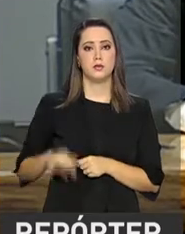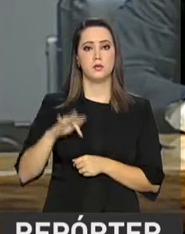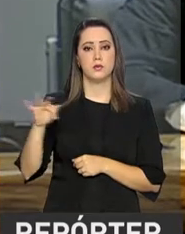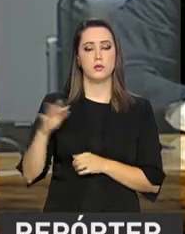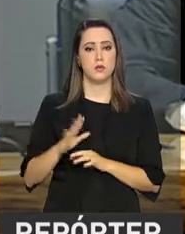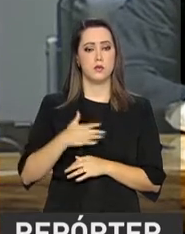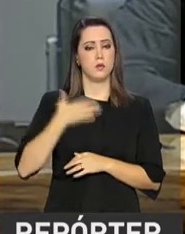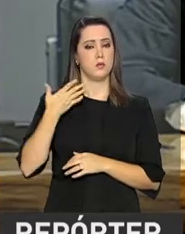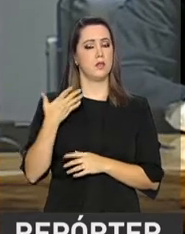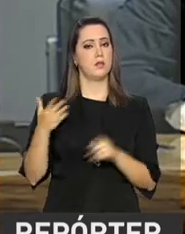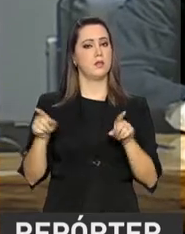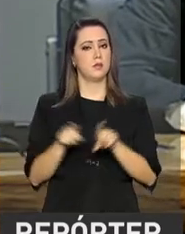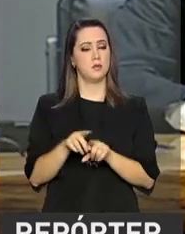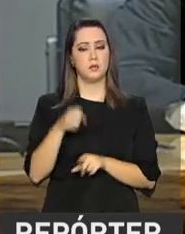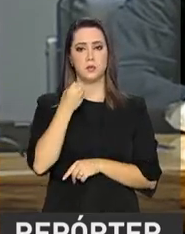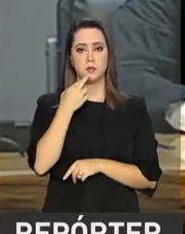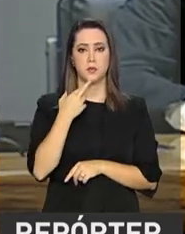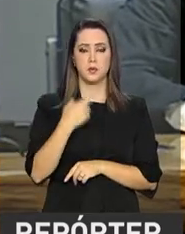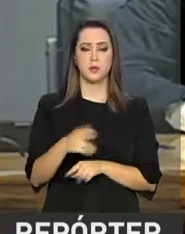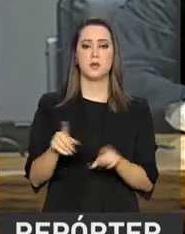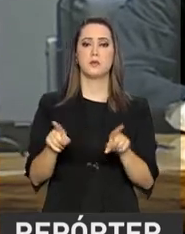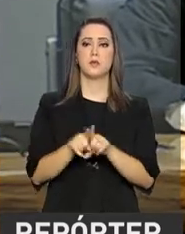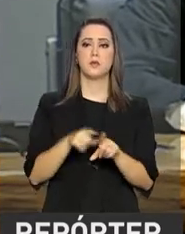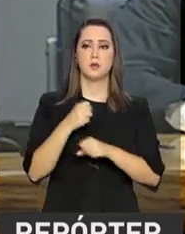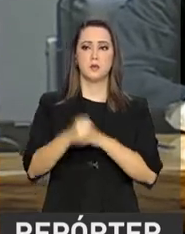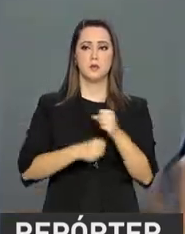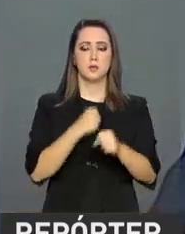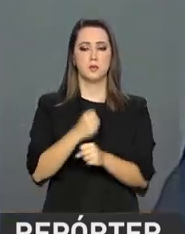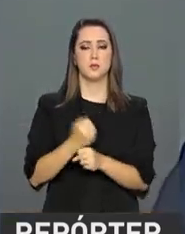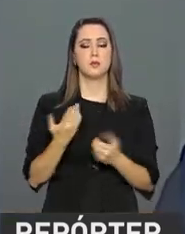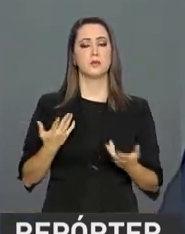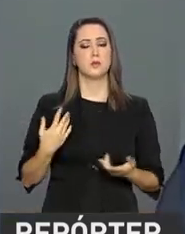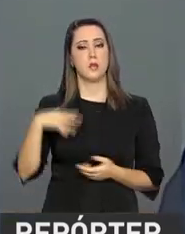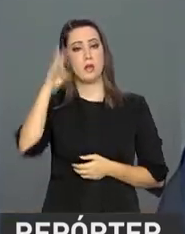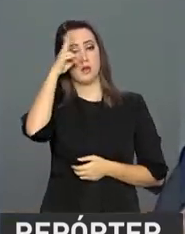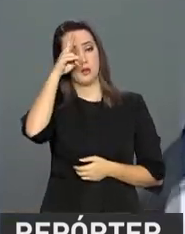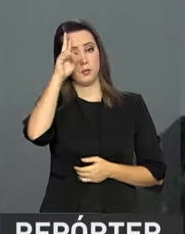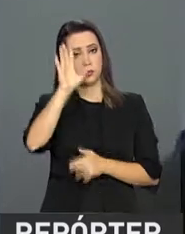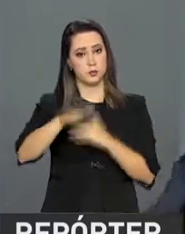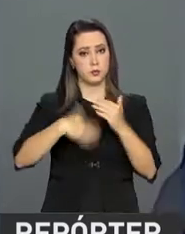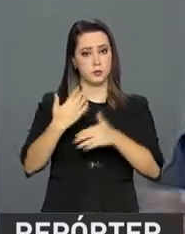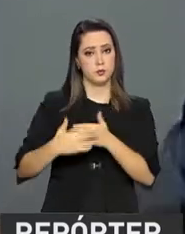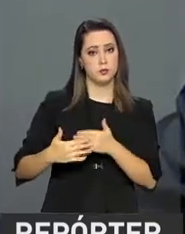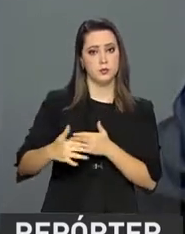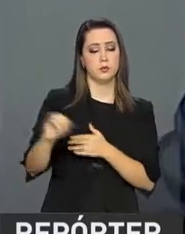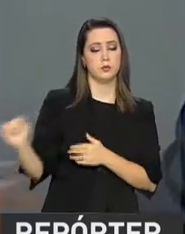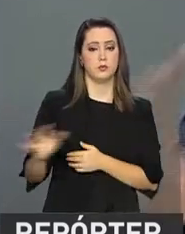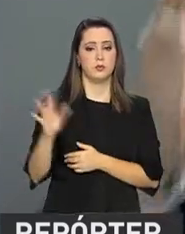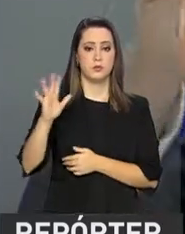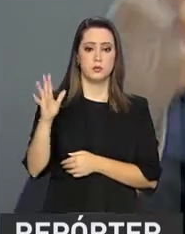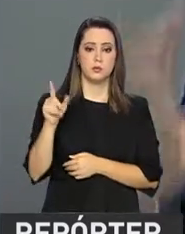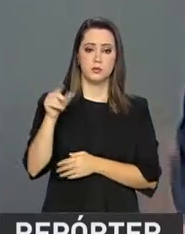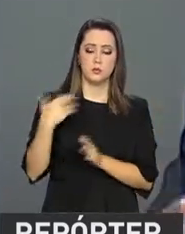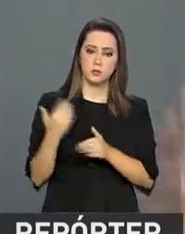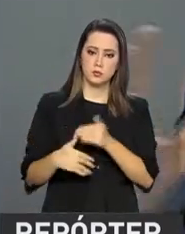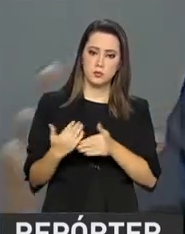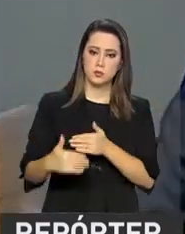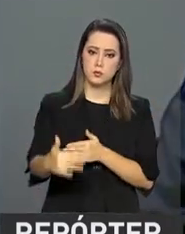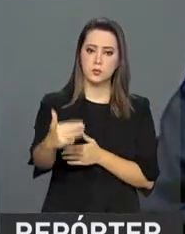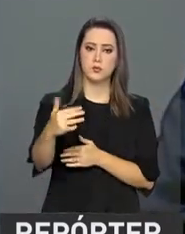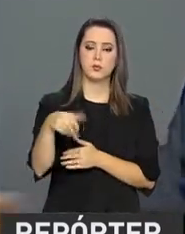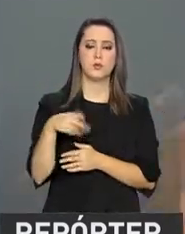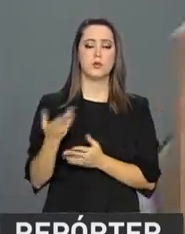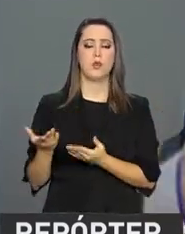e deve ter bom desempenho também no ano que vem e lembrou que a projeção para a inflação segue a expectativa